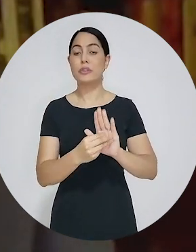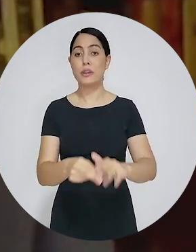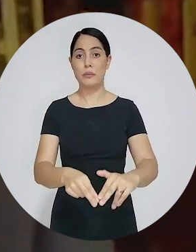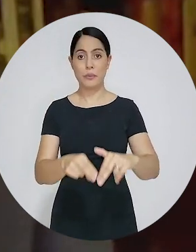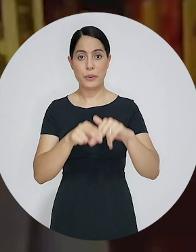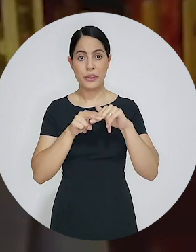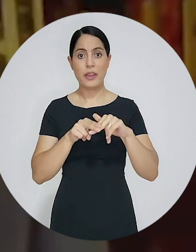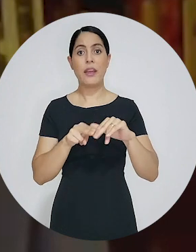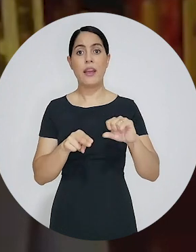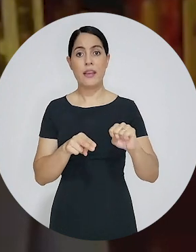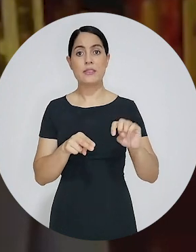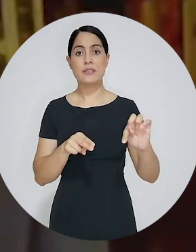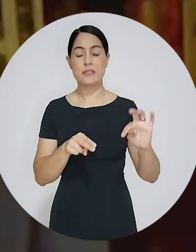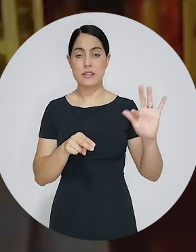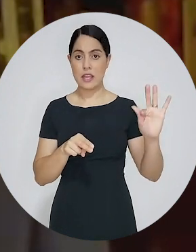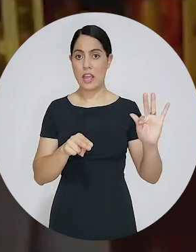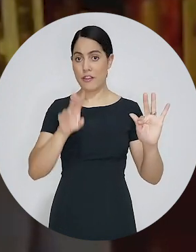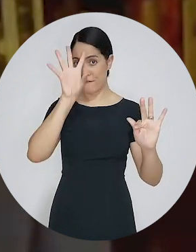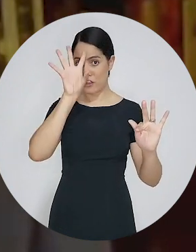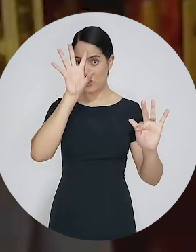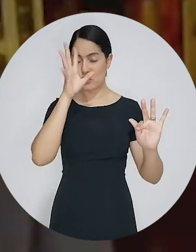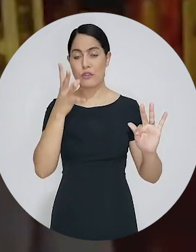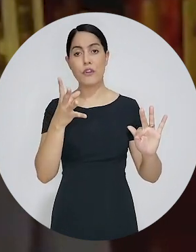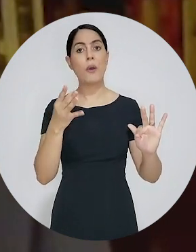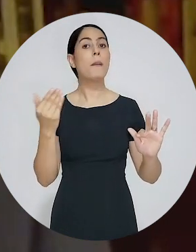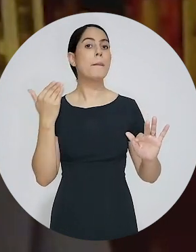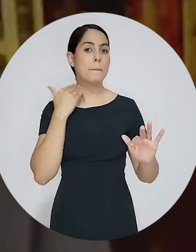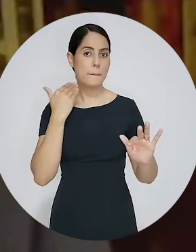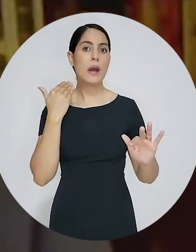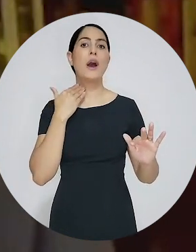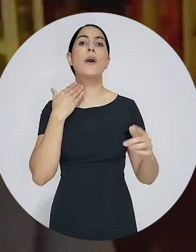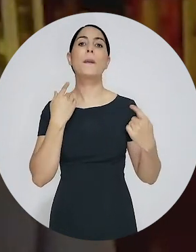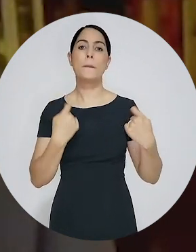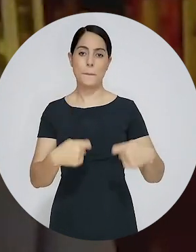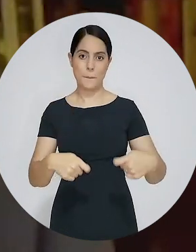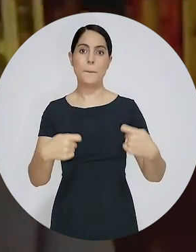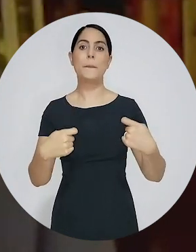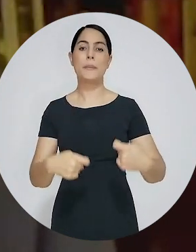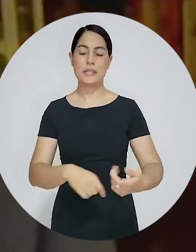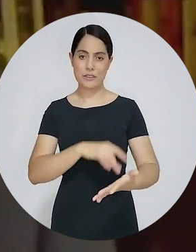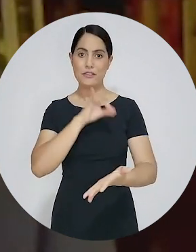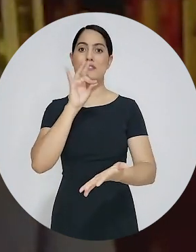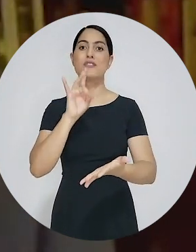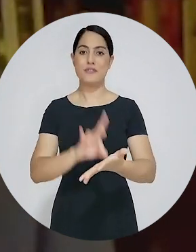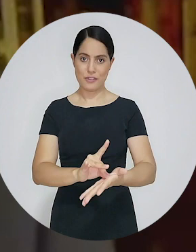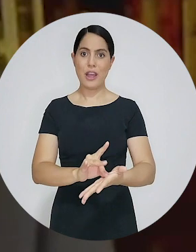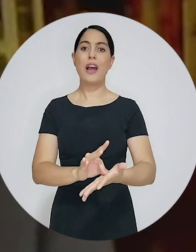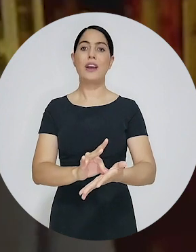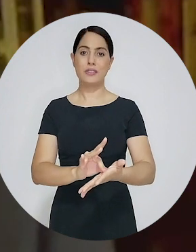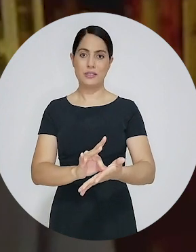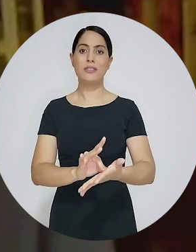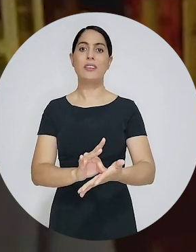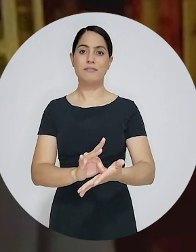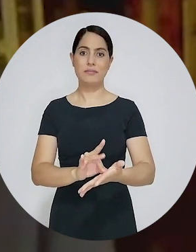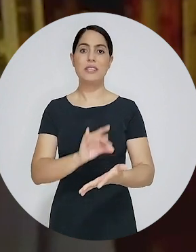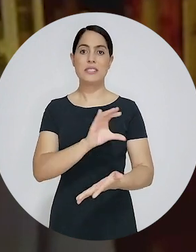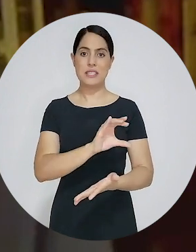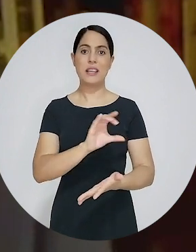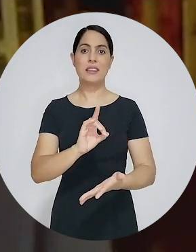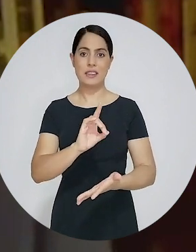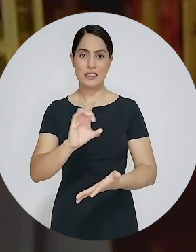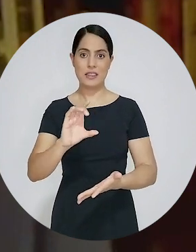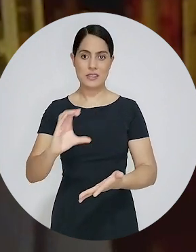Tribunal Federal, por fim, em última instância, decidiu que sim, o sistema bancário nacional